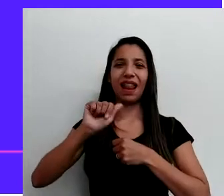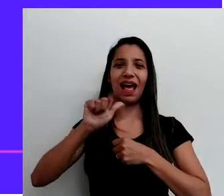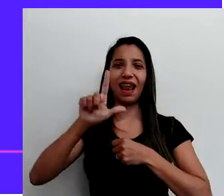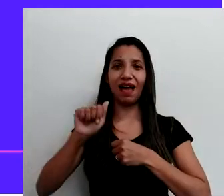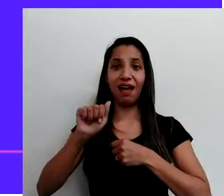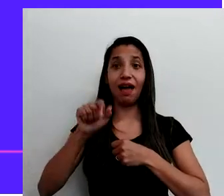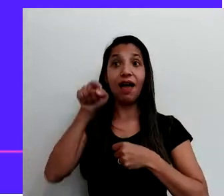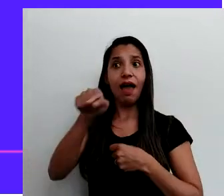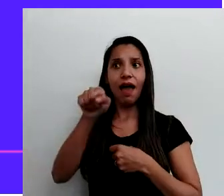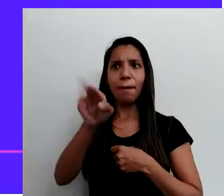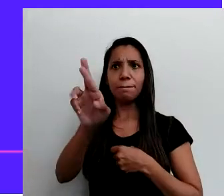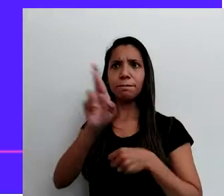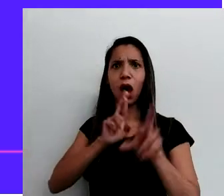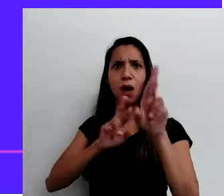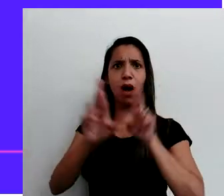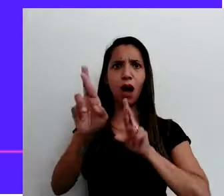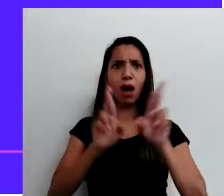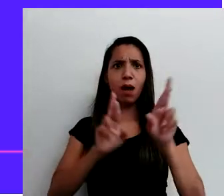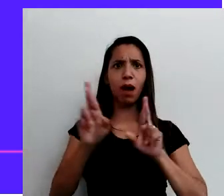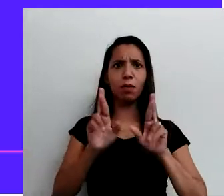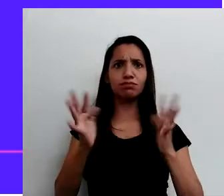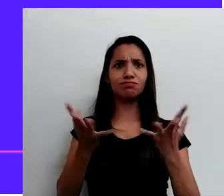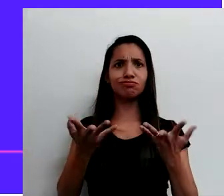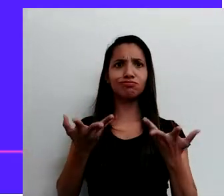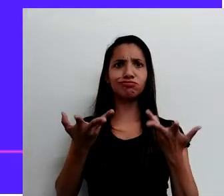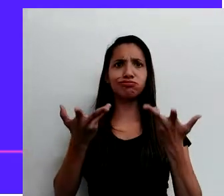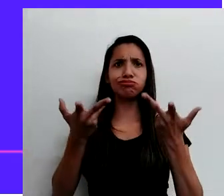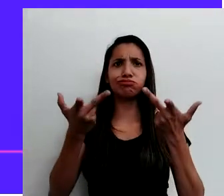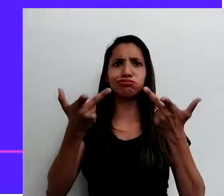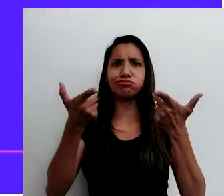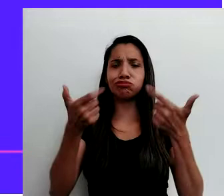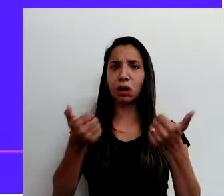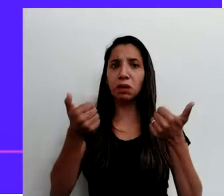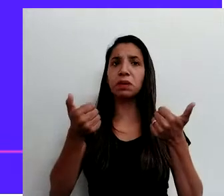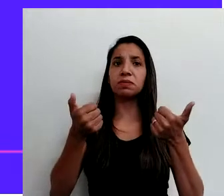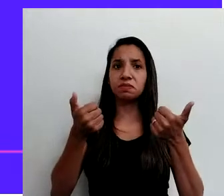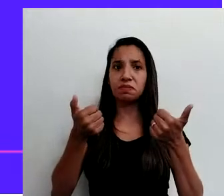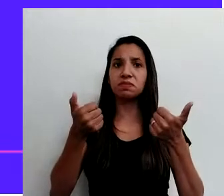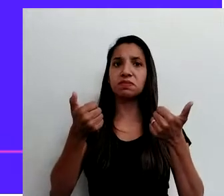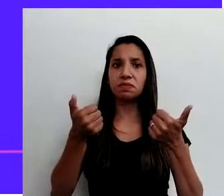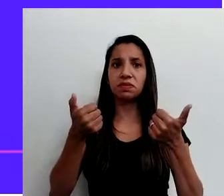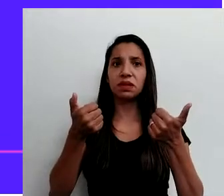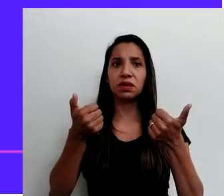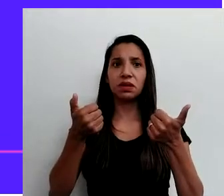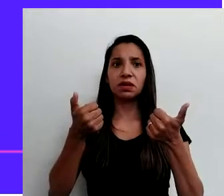conversar, por exemplo, com crianças, uma escola judaica